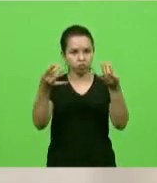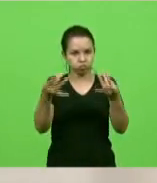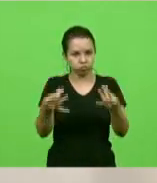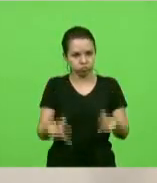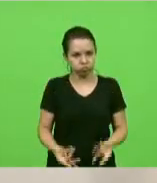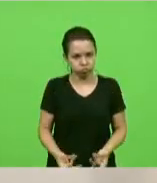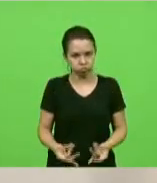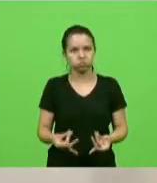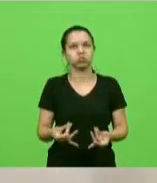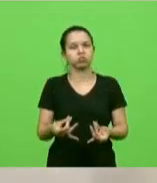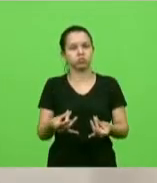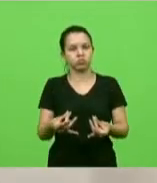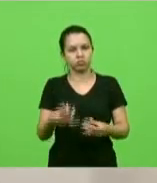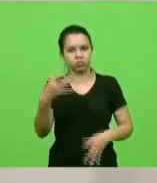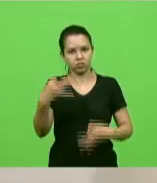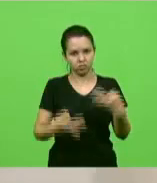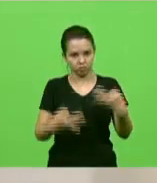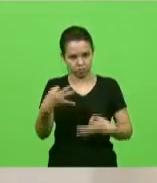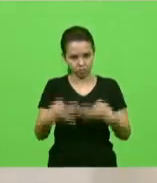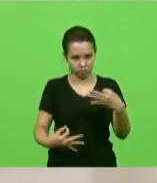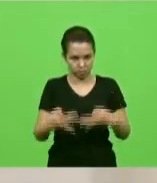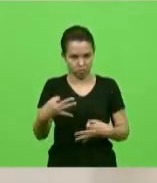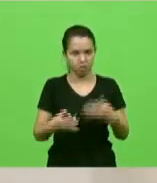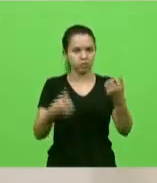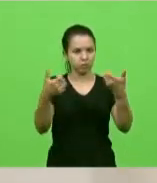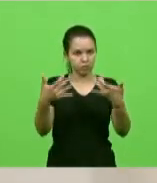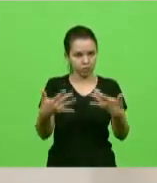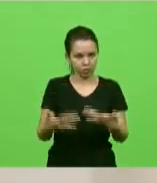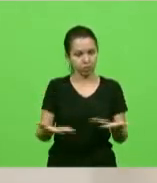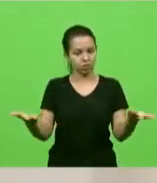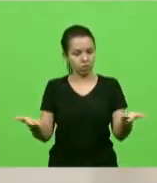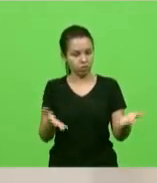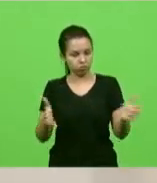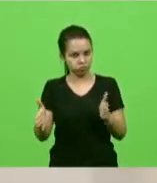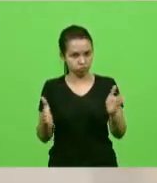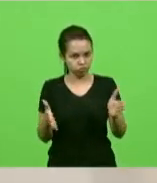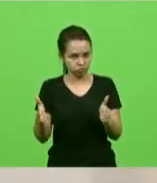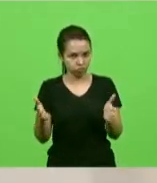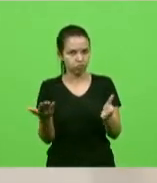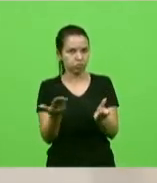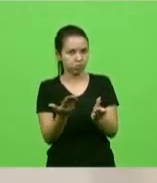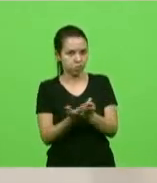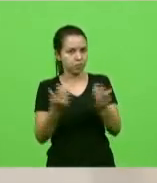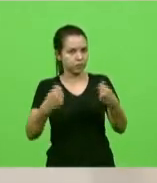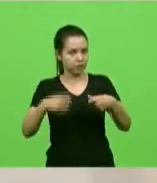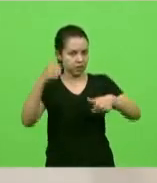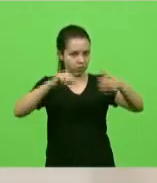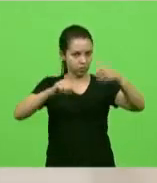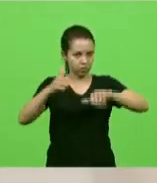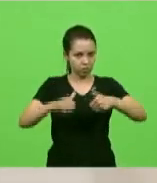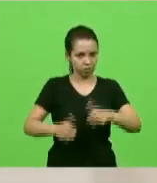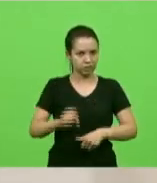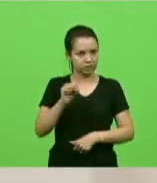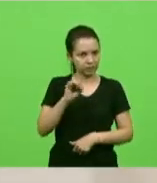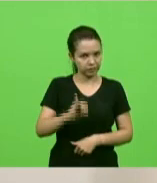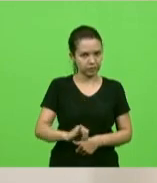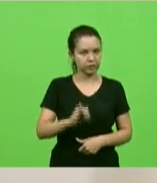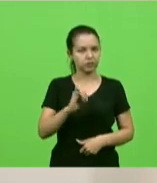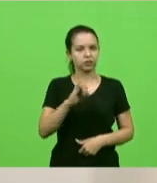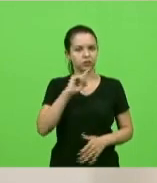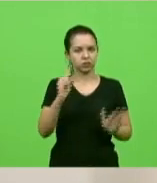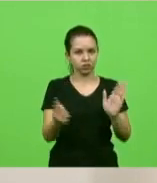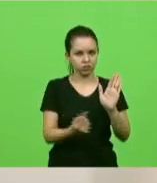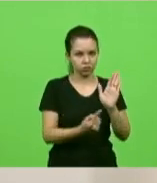esmiuçadas. Nesta fase processual, cabe analisarmos se a denúncia possui indícios mínimos de que os